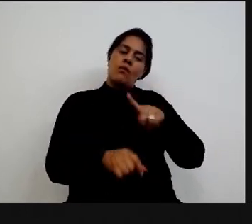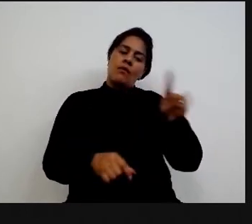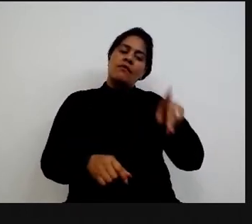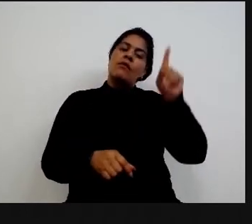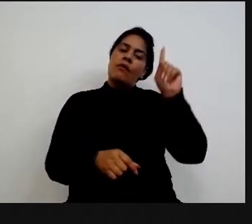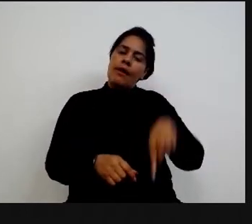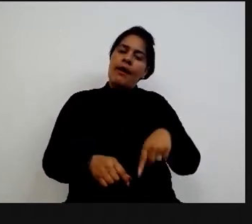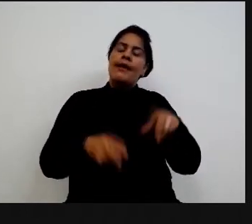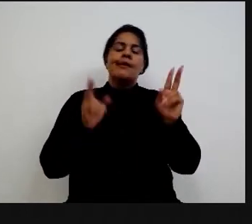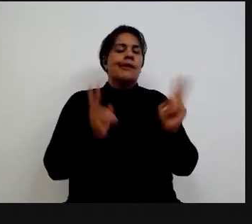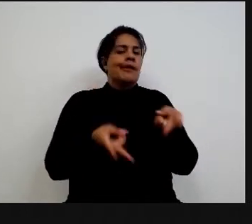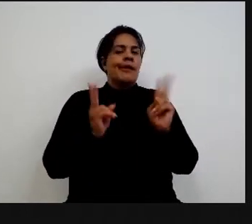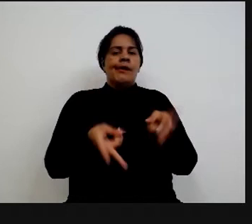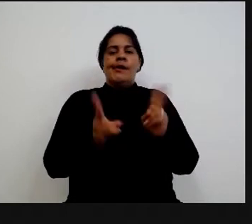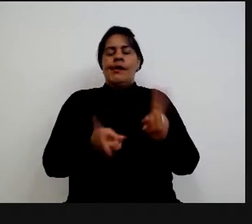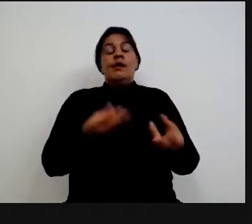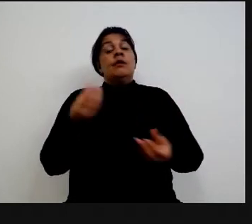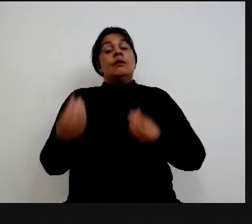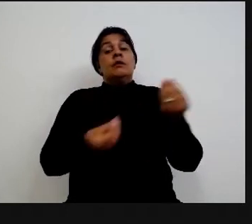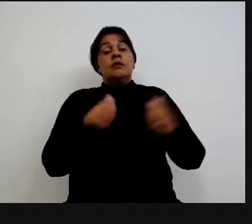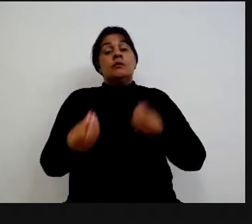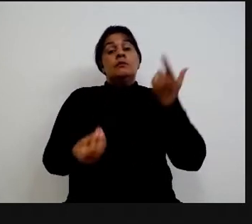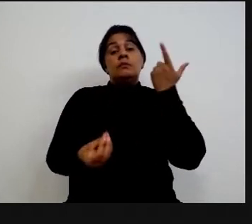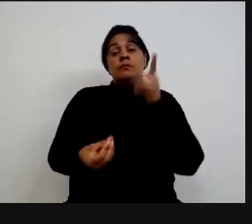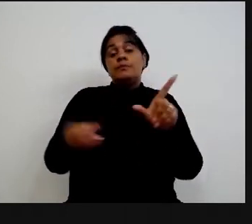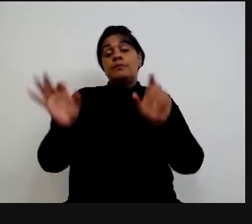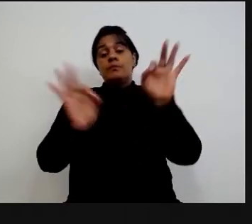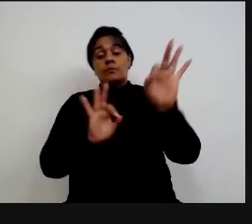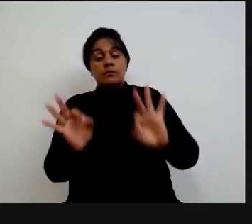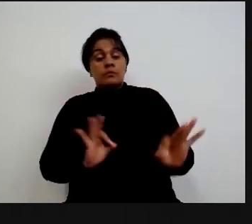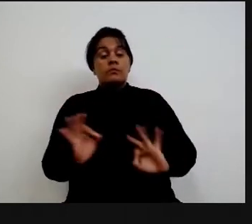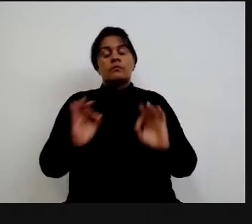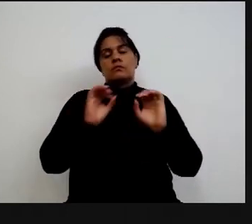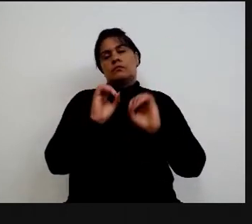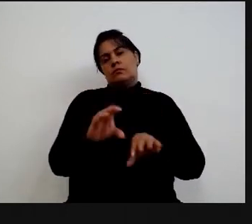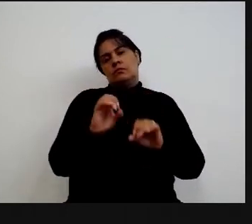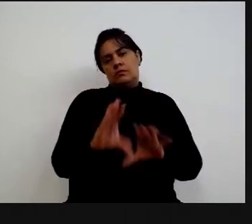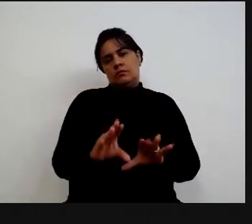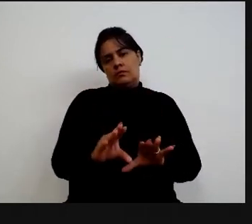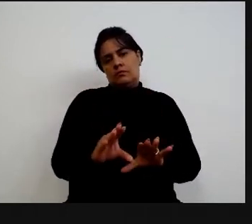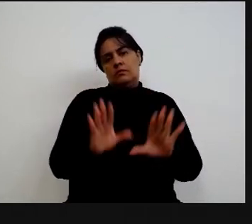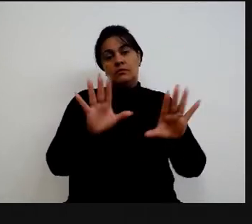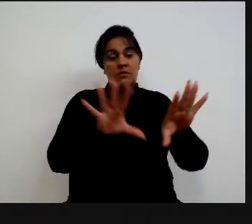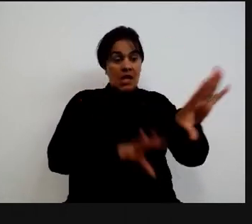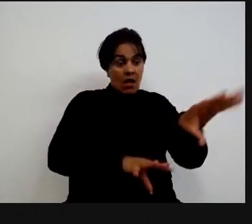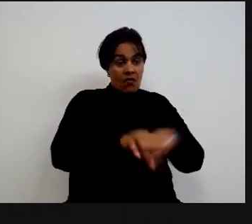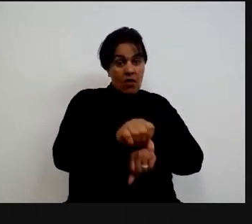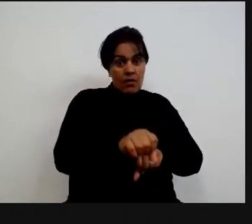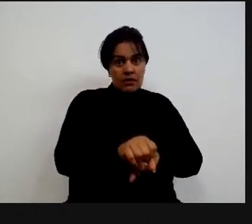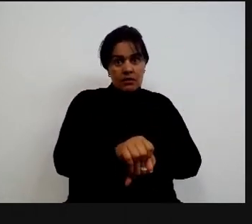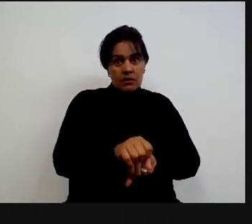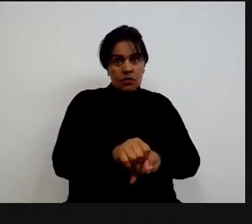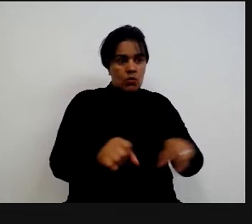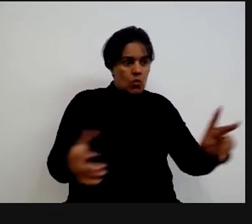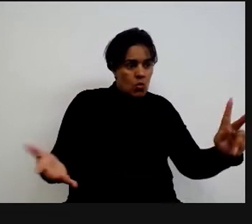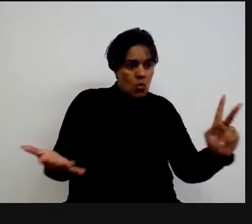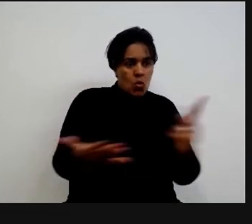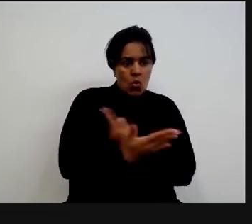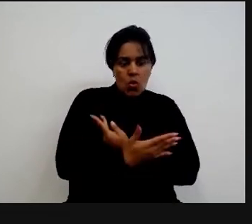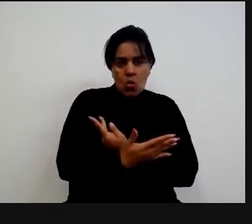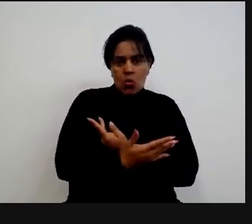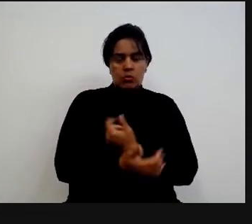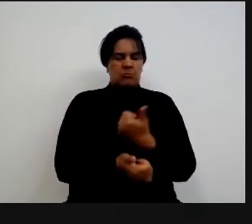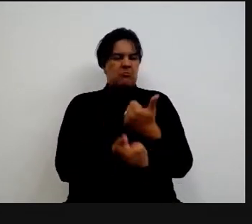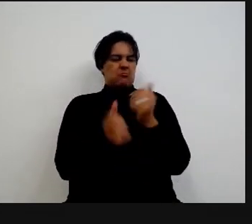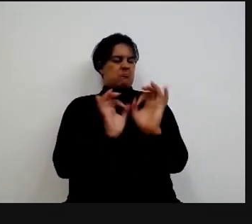falar o tempo todo de como é feito o planejamento educacional. Né? A formação não vai acontecer linda, maravilhosa,